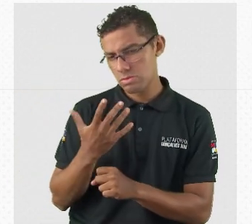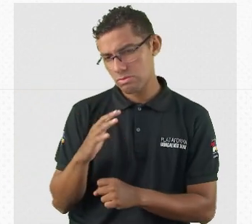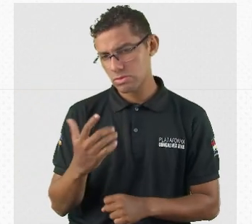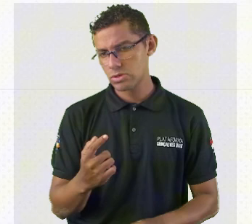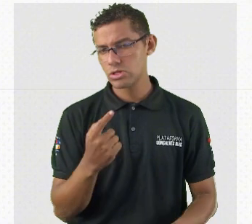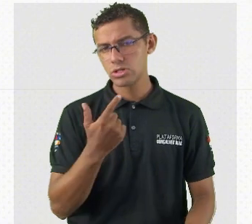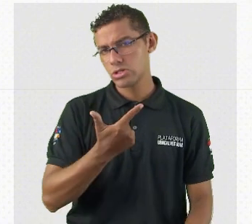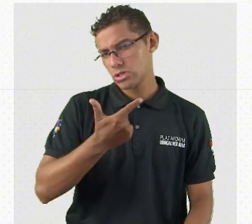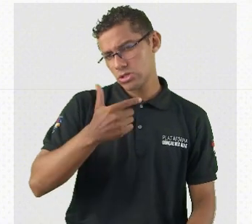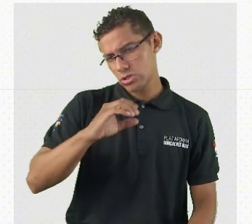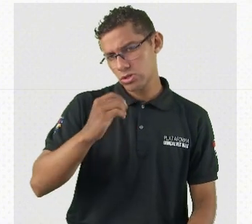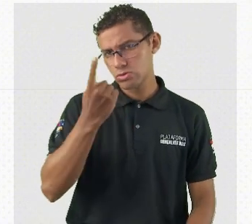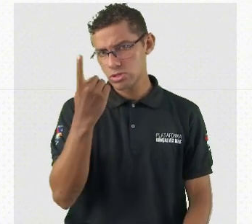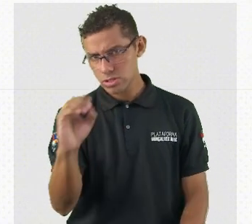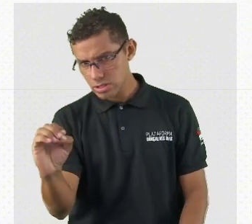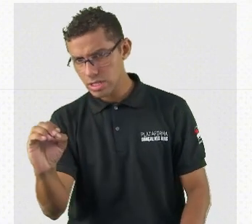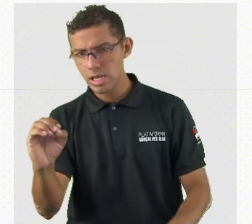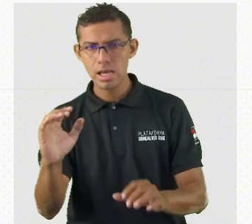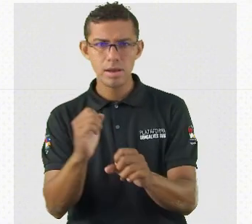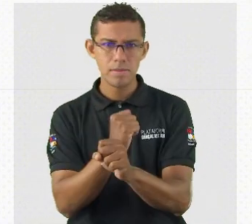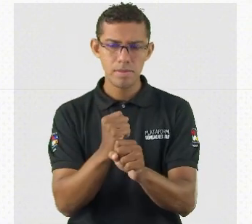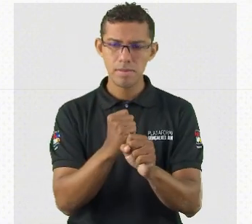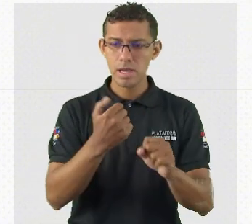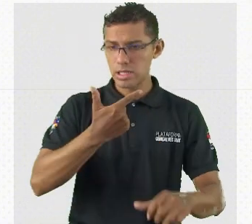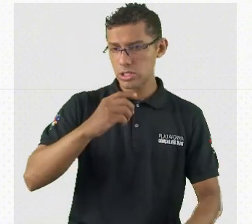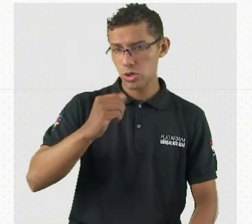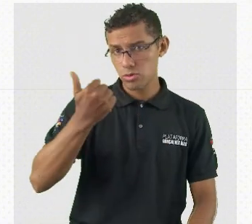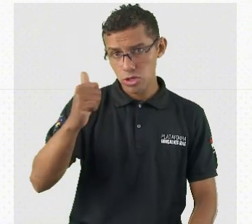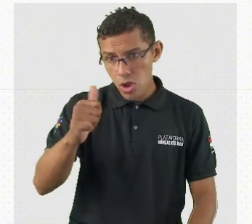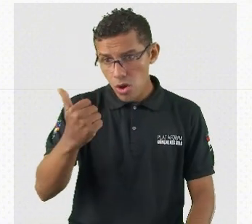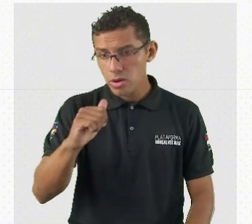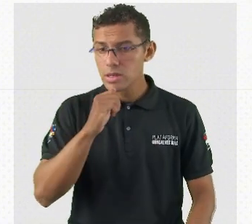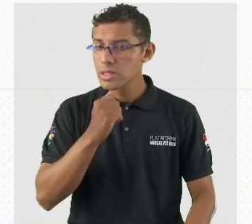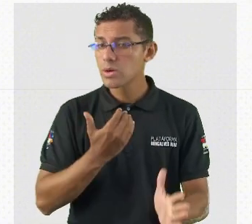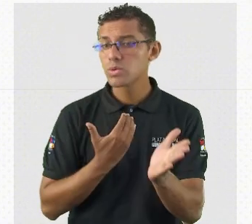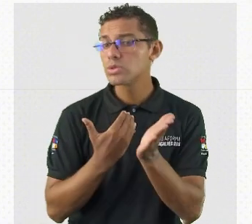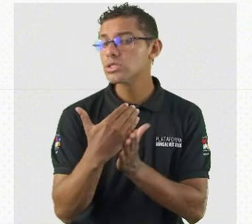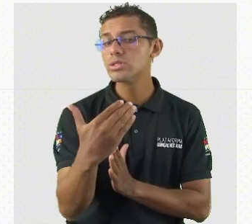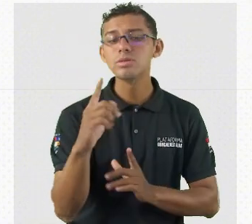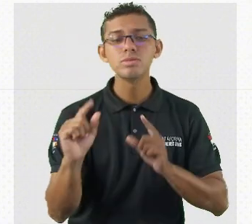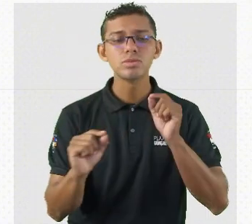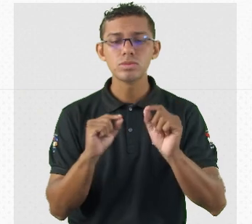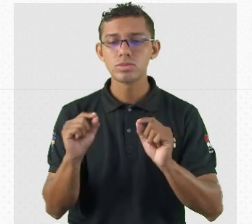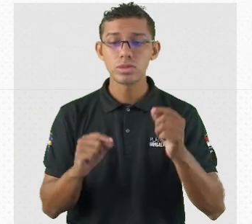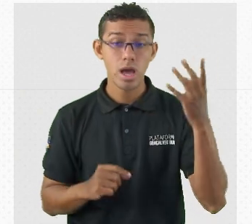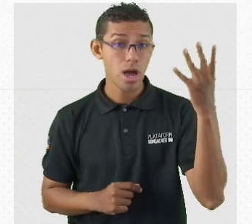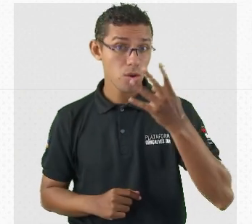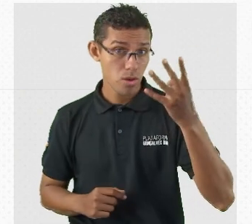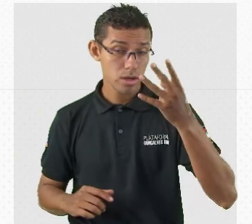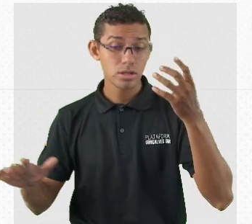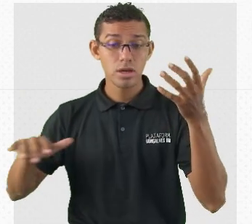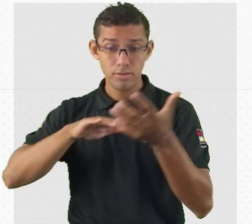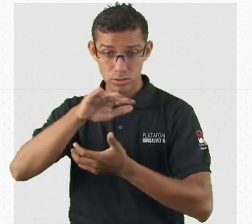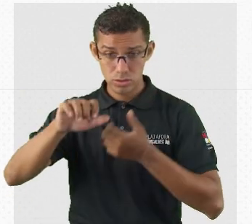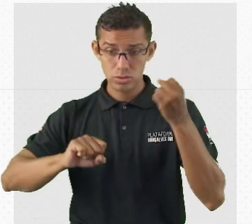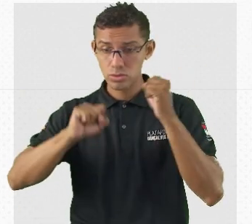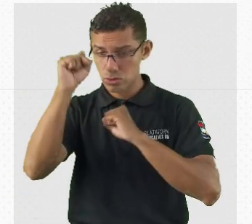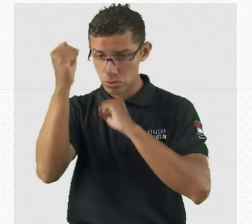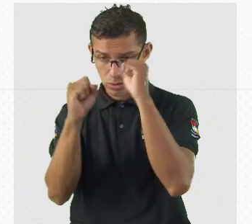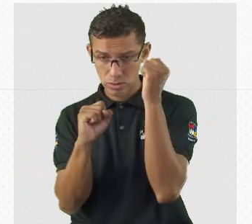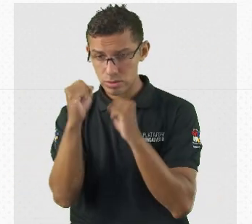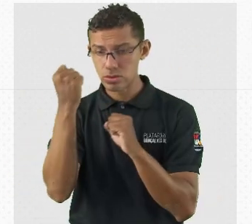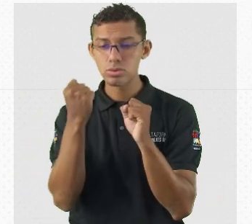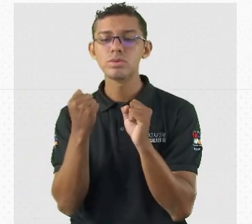de 2010 para 2011, tá? Nós temos o início ali do que nós chamamos da quarta revolução industrial, que é uma